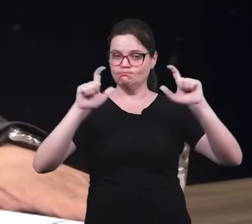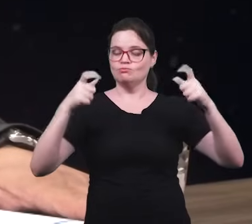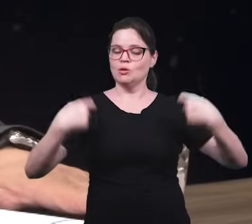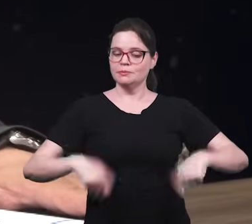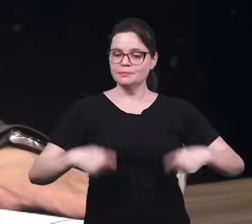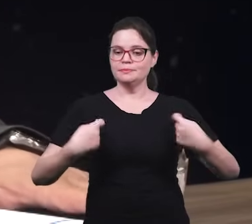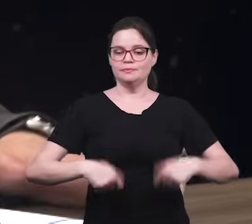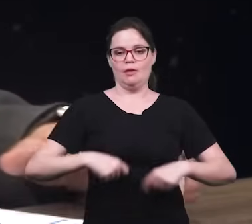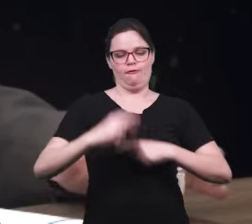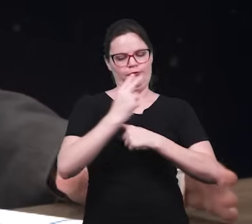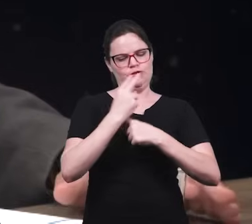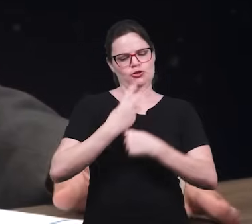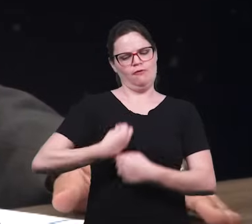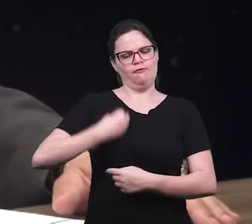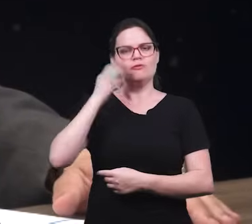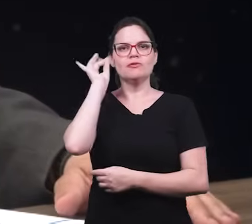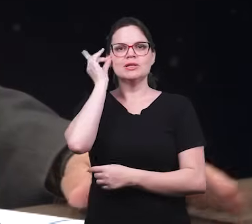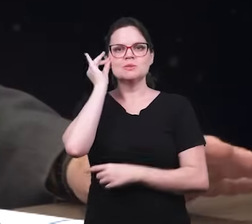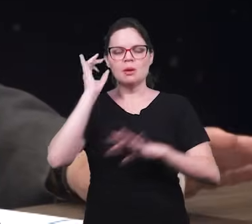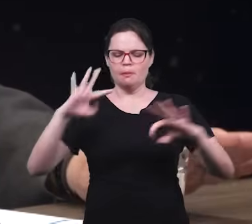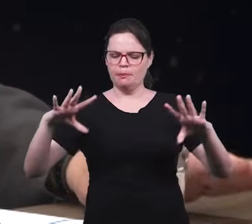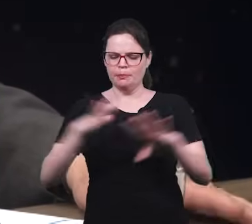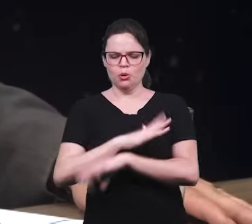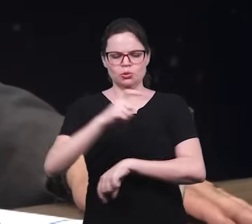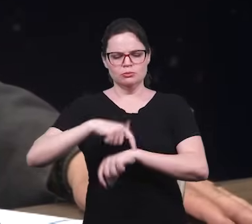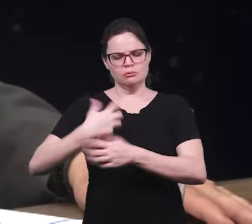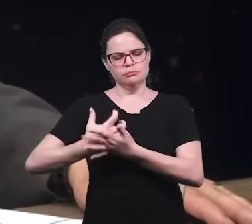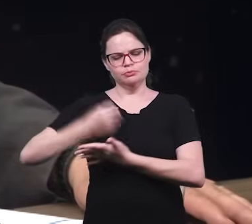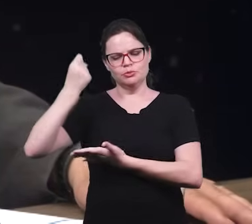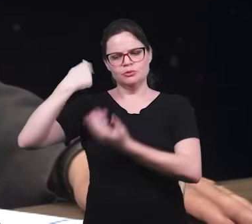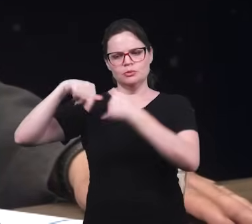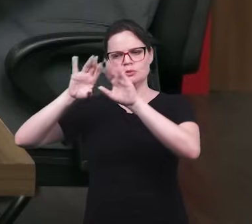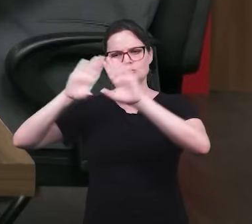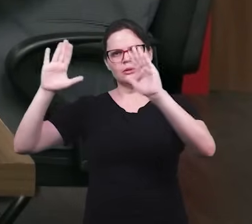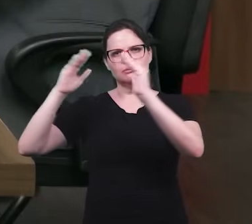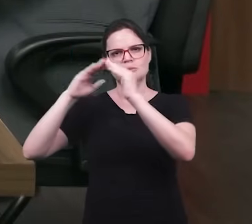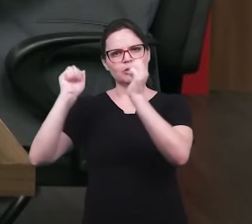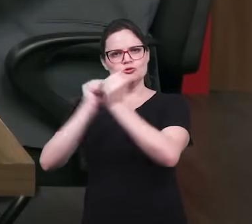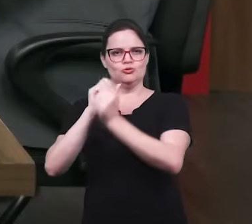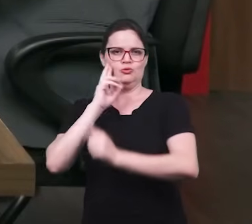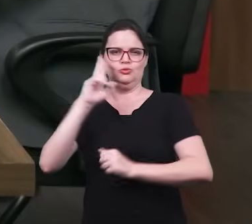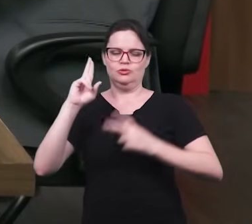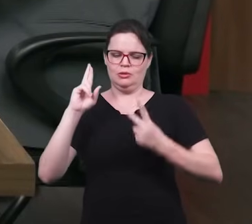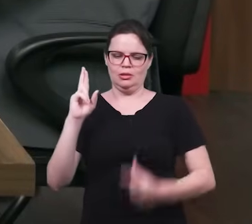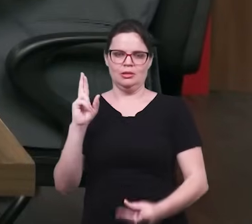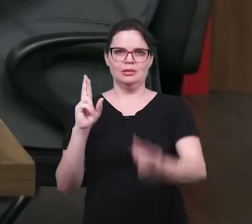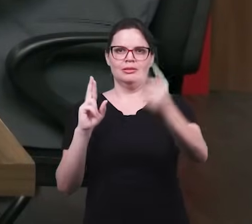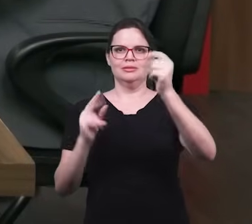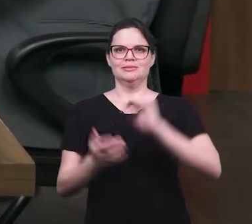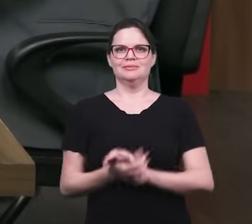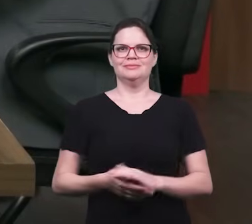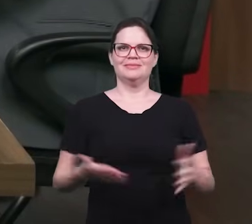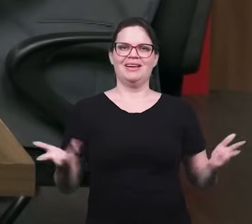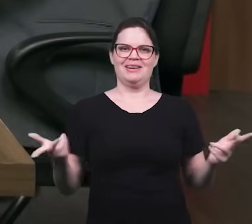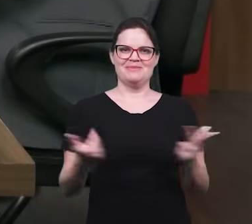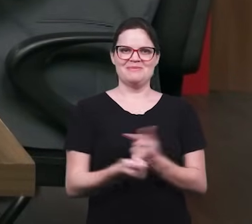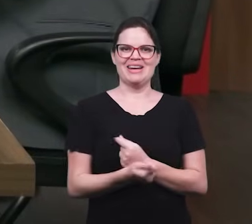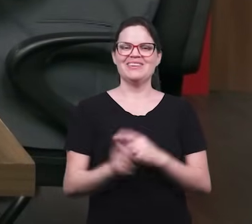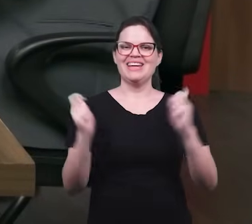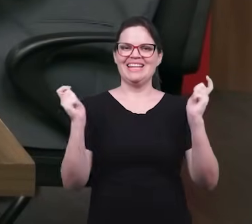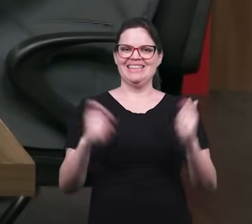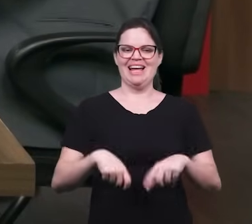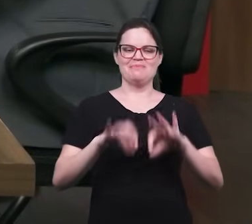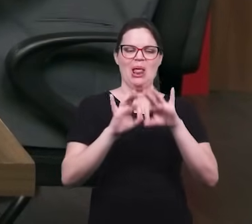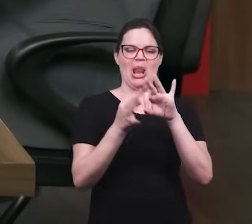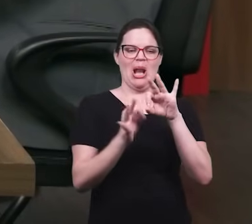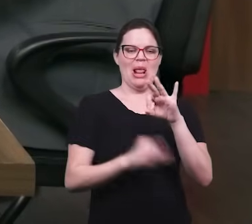espiritualmente, pronto para a saída, pronto para morar com o Senhor na eternidade. Maravilha, né? Nós poderíamos ainda falar mais coisas, mas